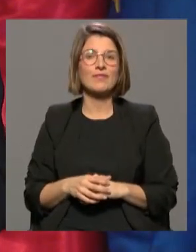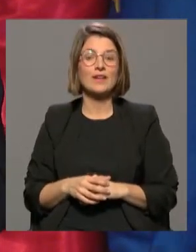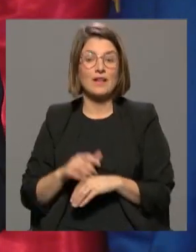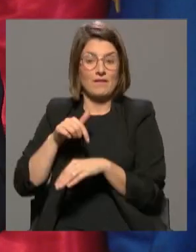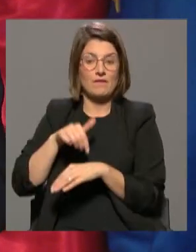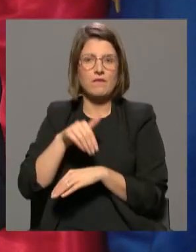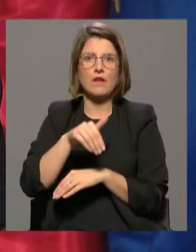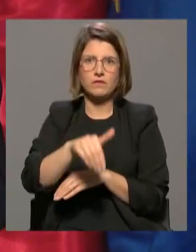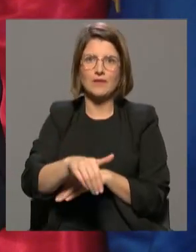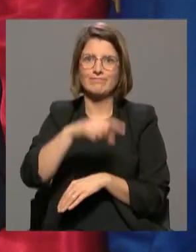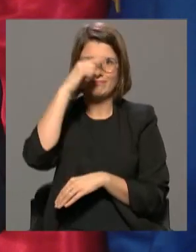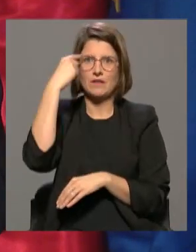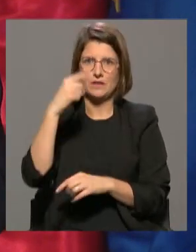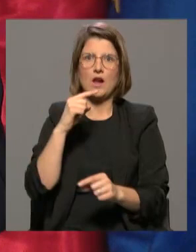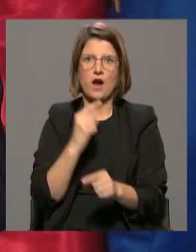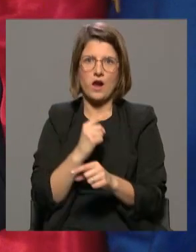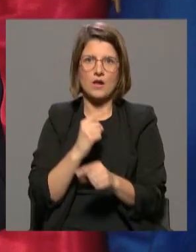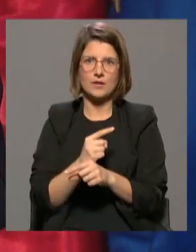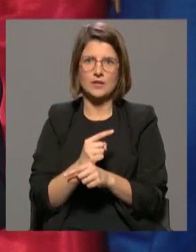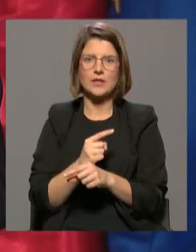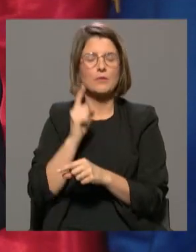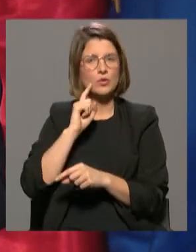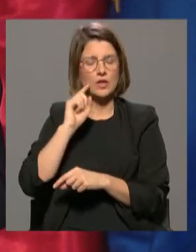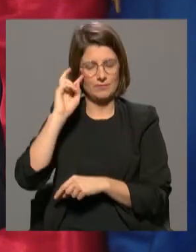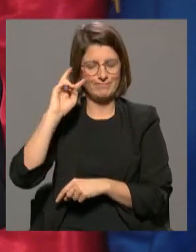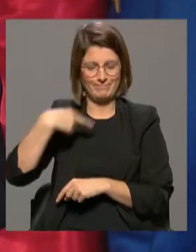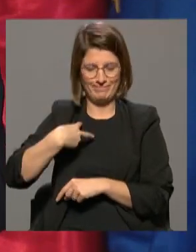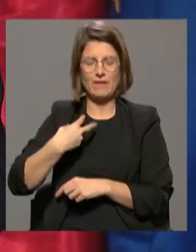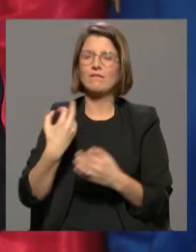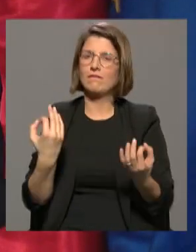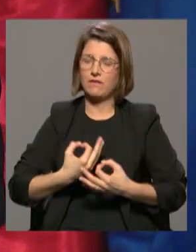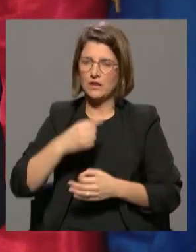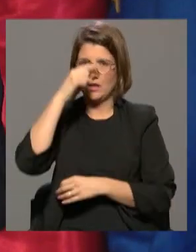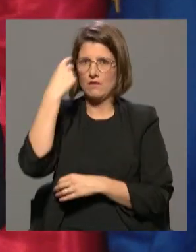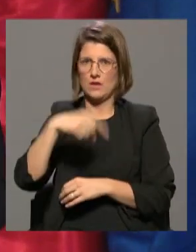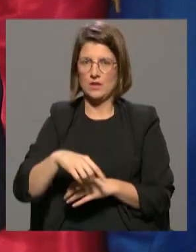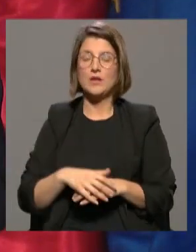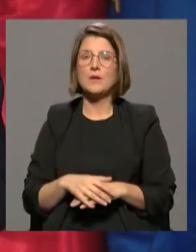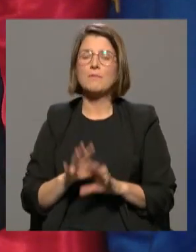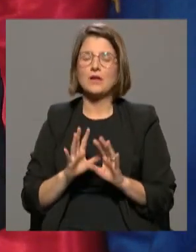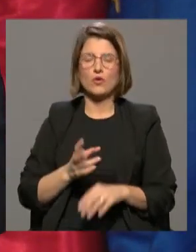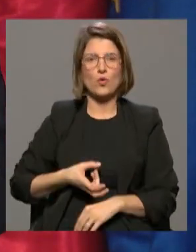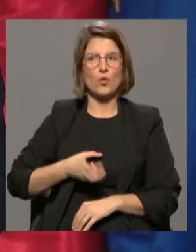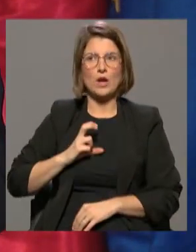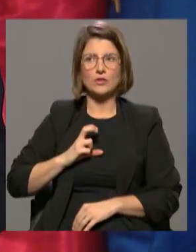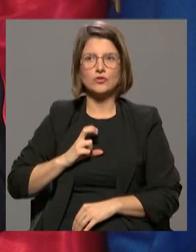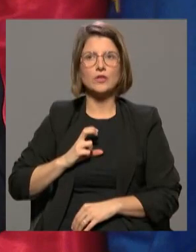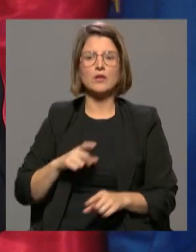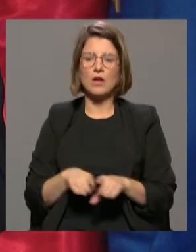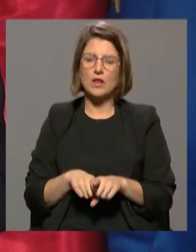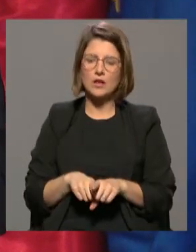será difícil ainda importa ter consciência disso mas importa também ter a coragem o sentido